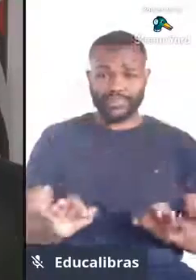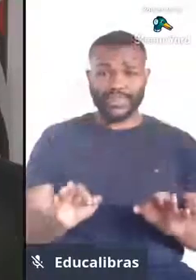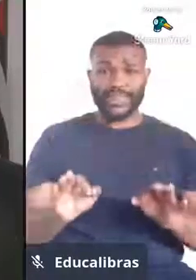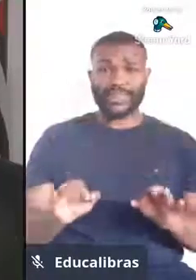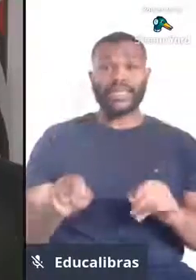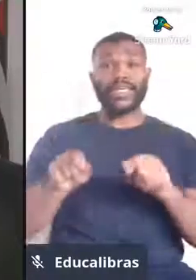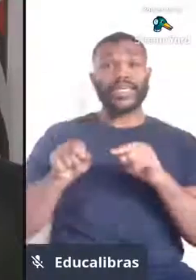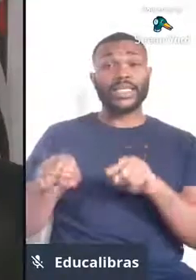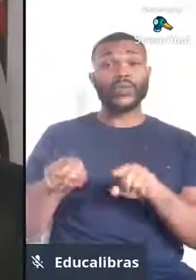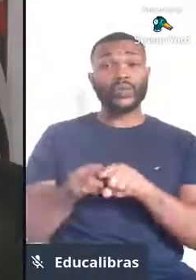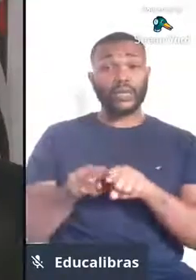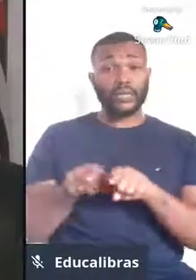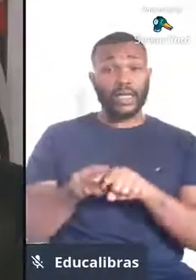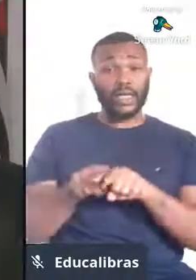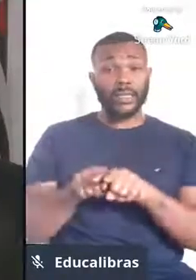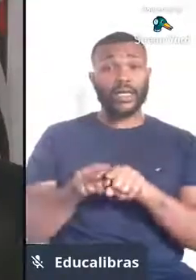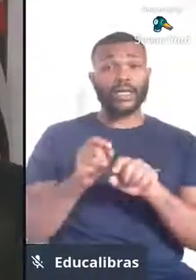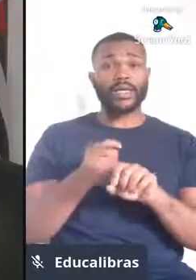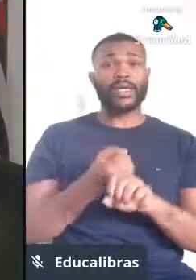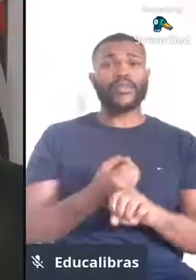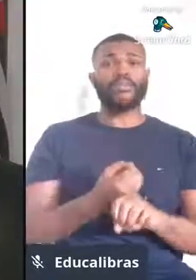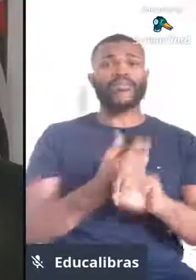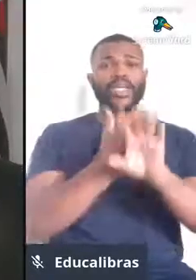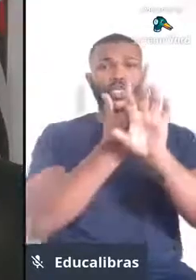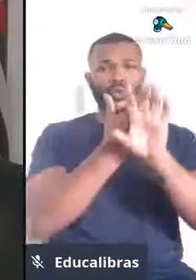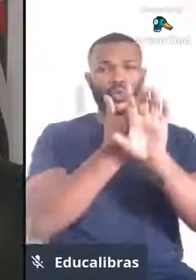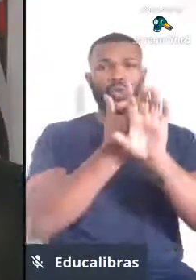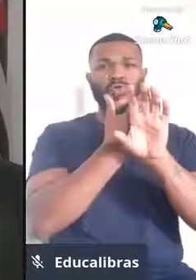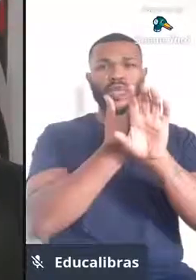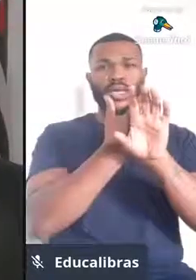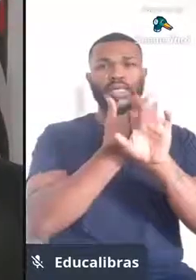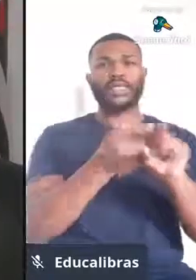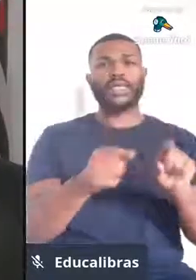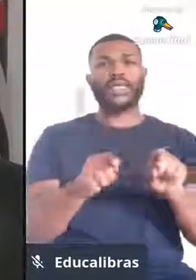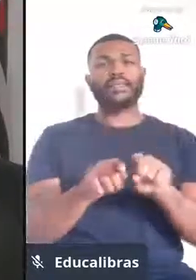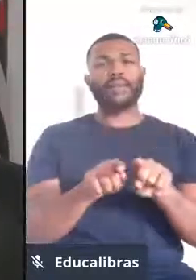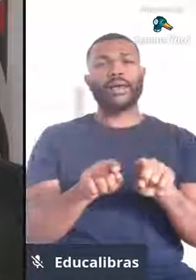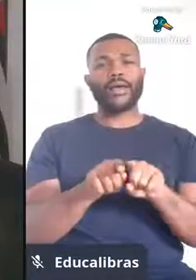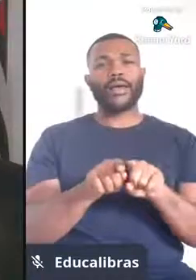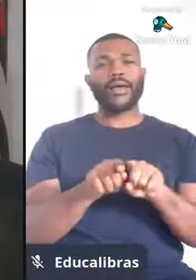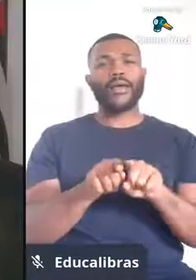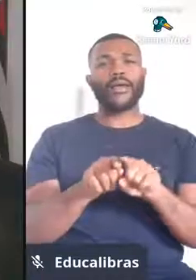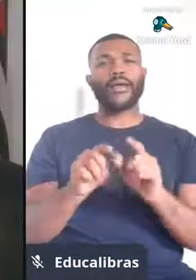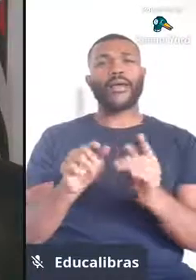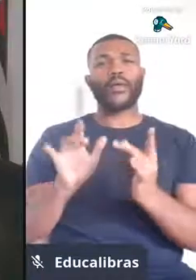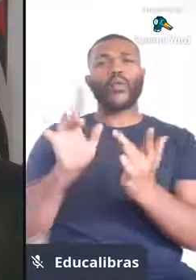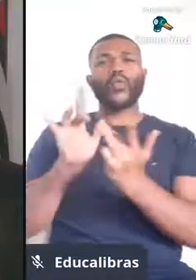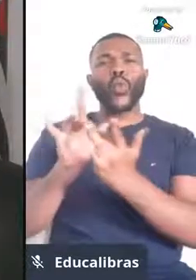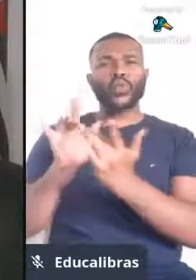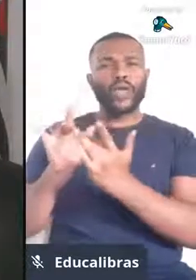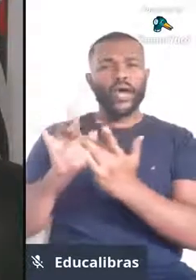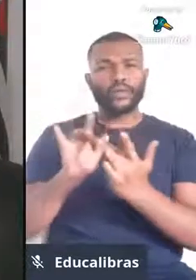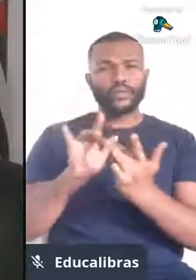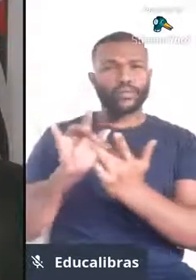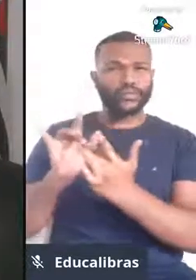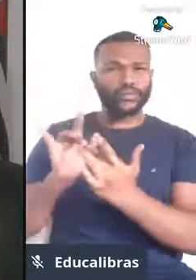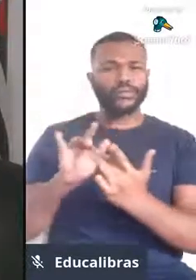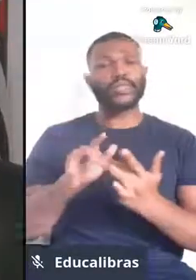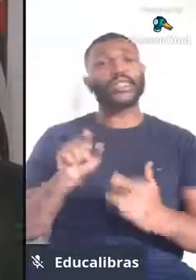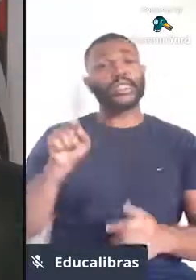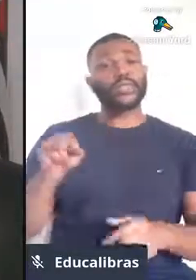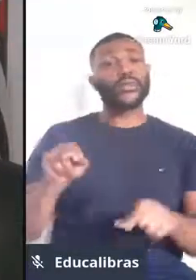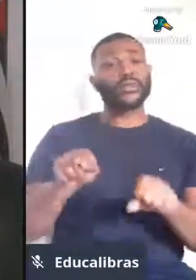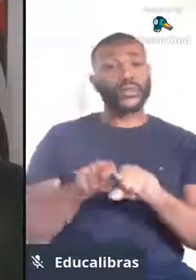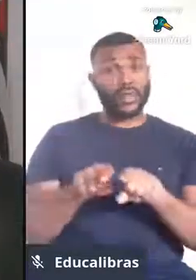das videoconferências e dos calls, né, das ligações, isso também foi uma